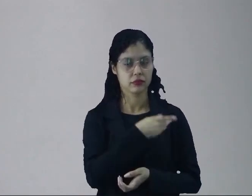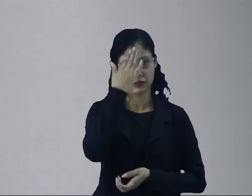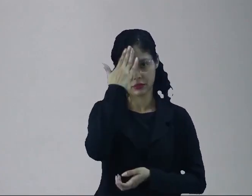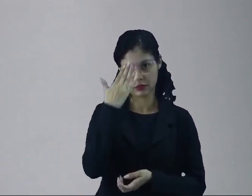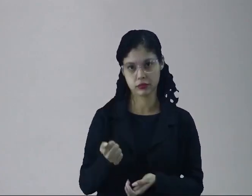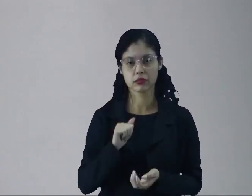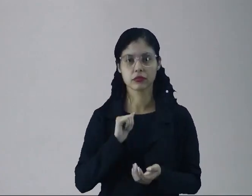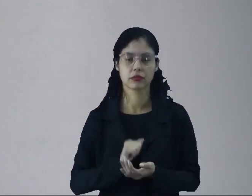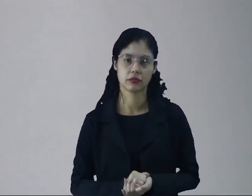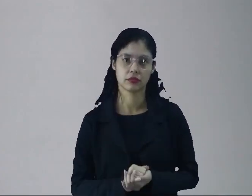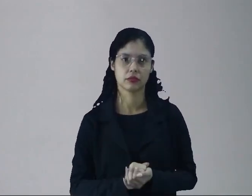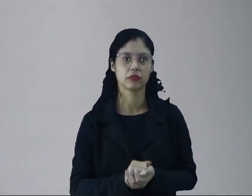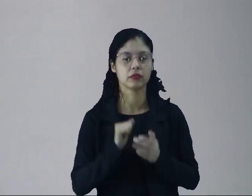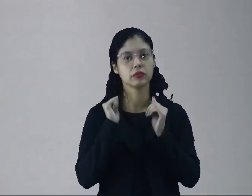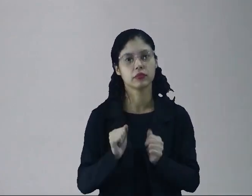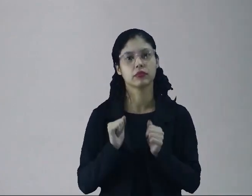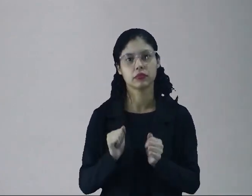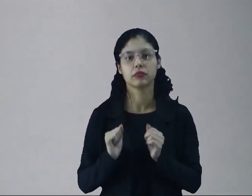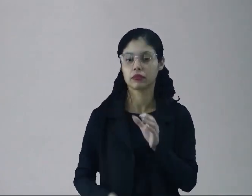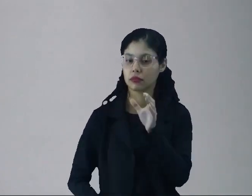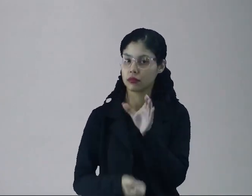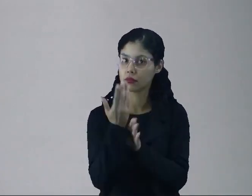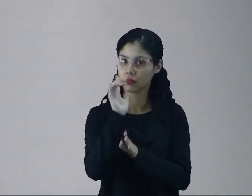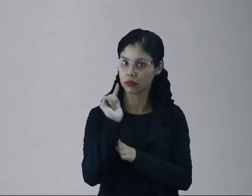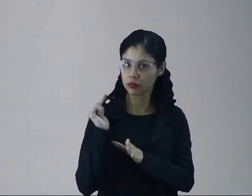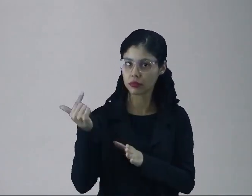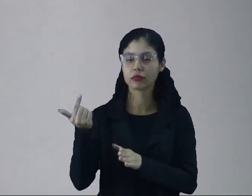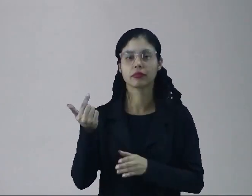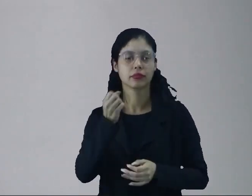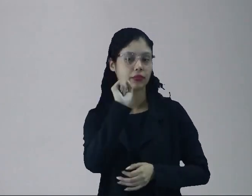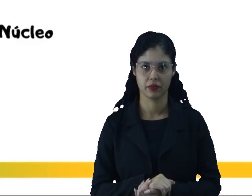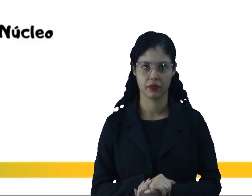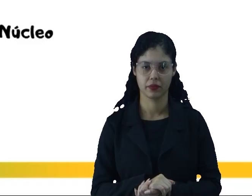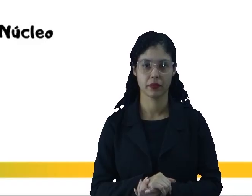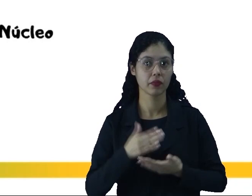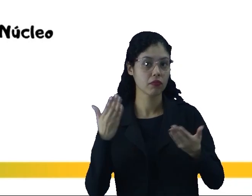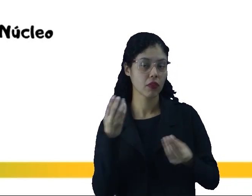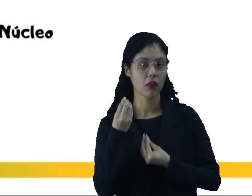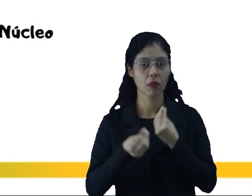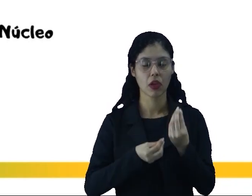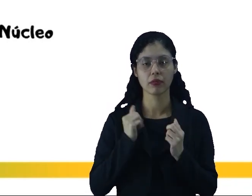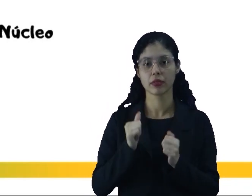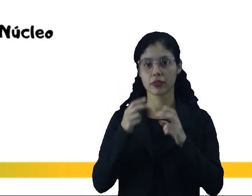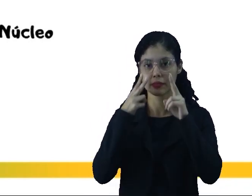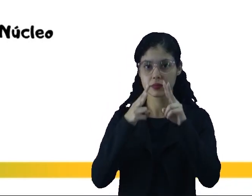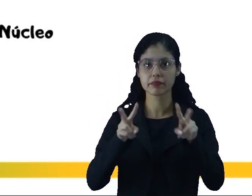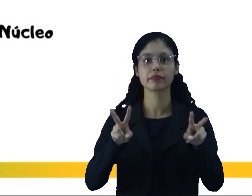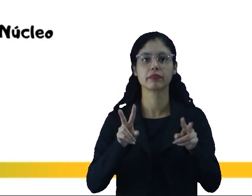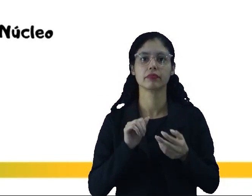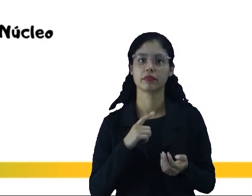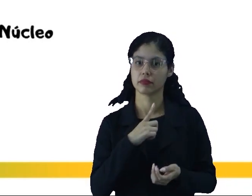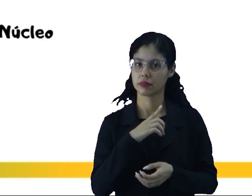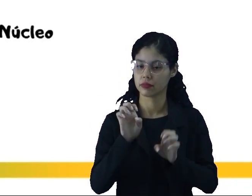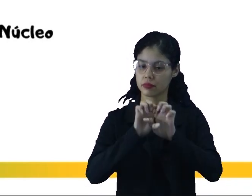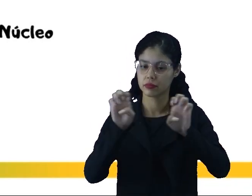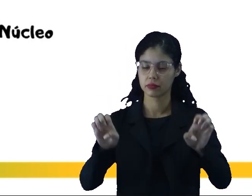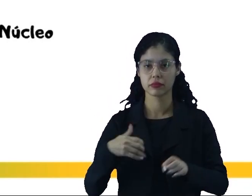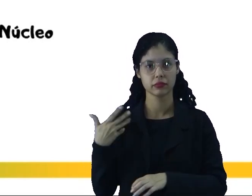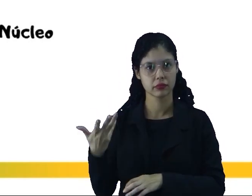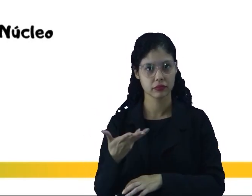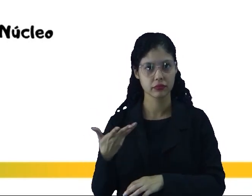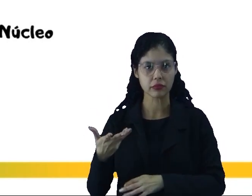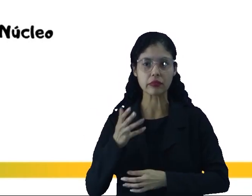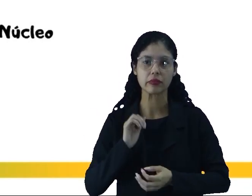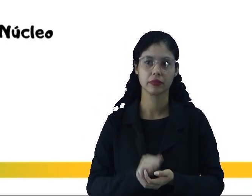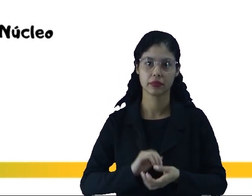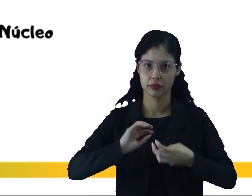uma célula só pode se originar a partir de outra, ok? Então, como a gente pode observar, essa é a estrutura básica de uma célula.